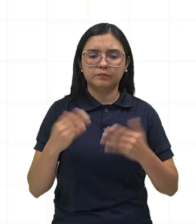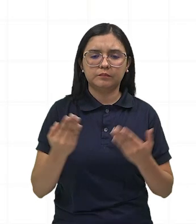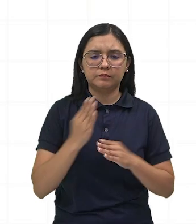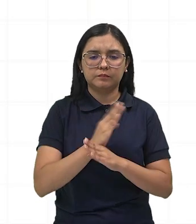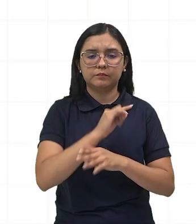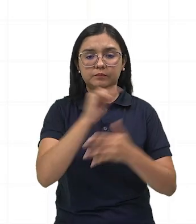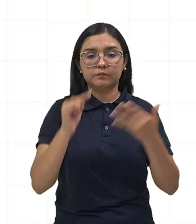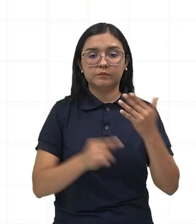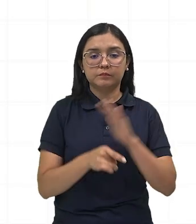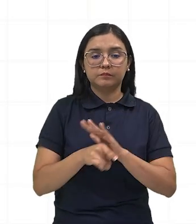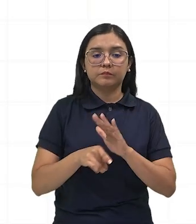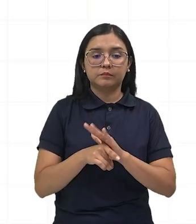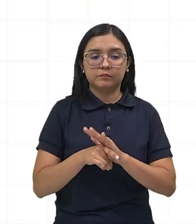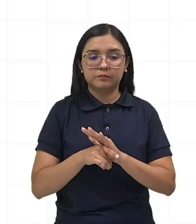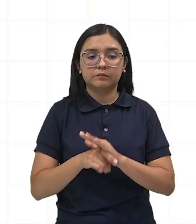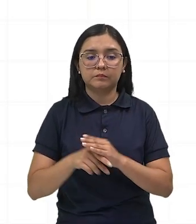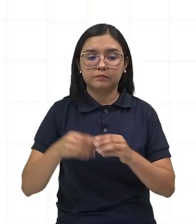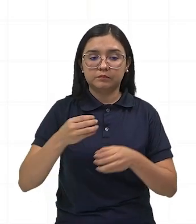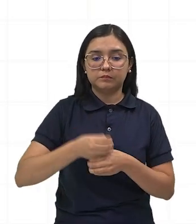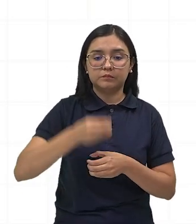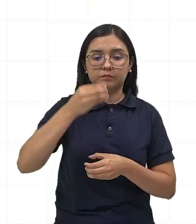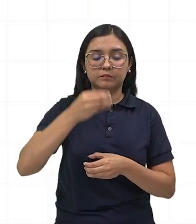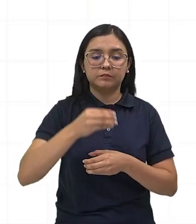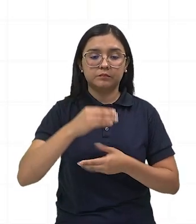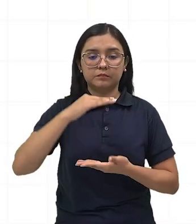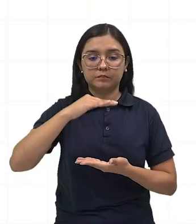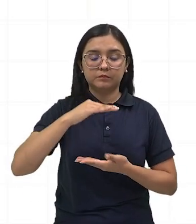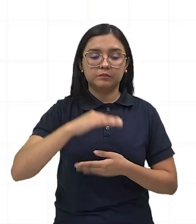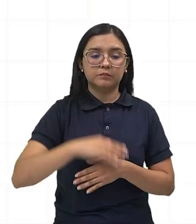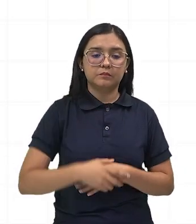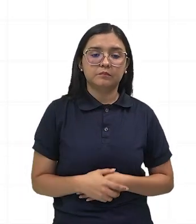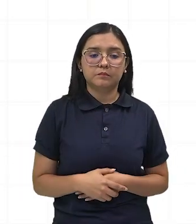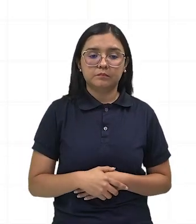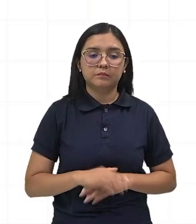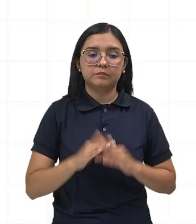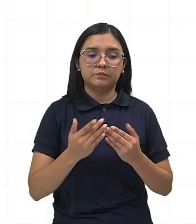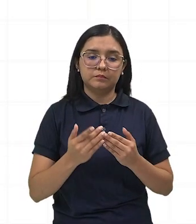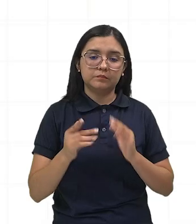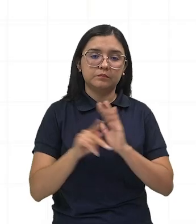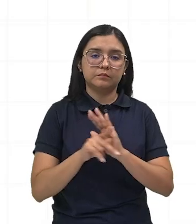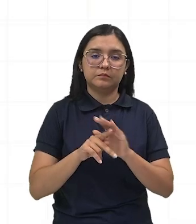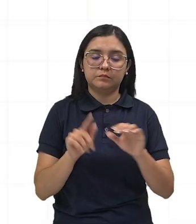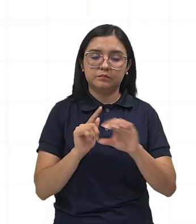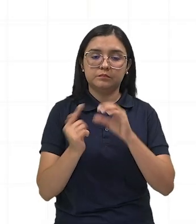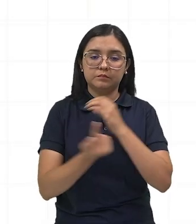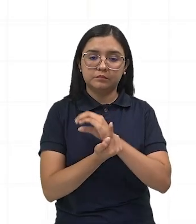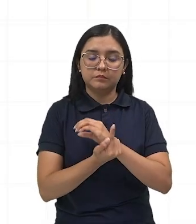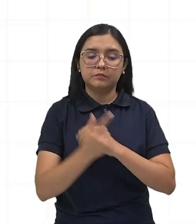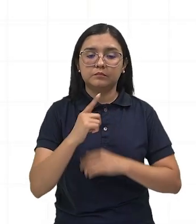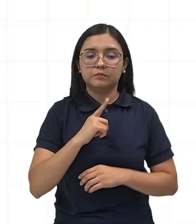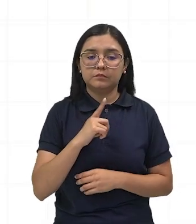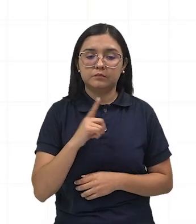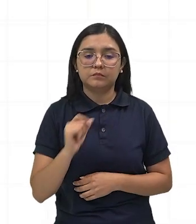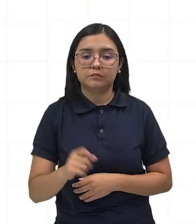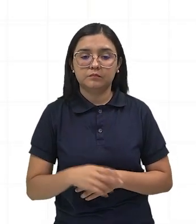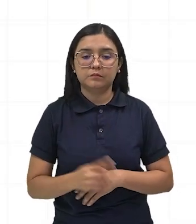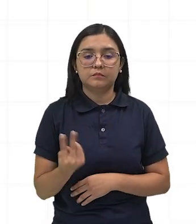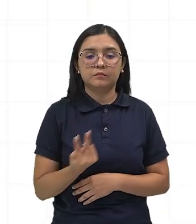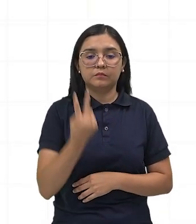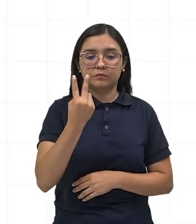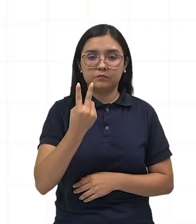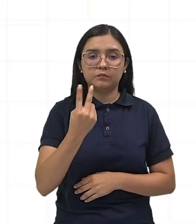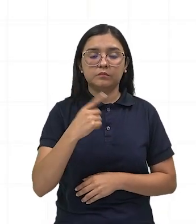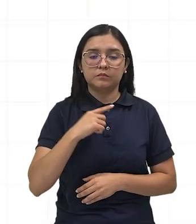elementos que compõem esse sólido geométrico, então o cilindro ele é uma figura geométrica formado por duas